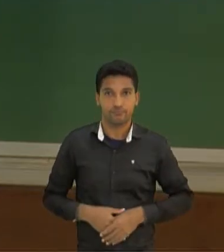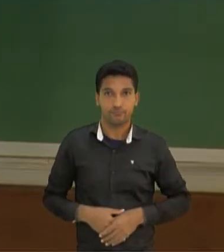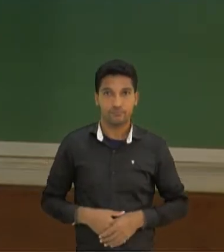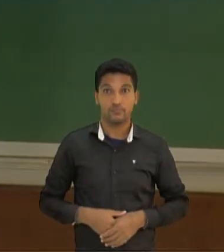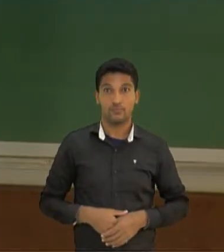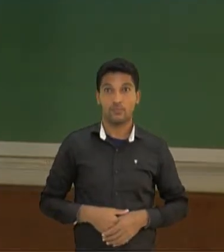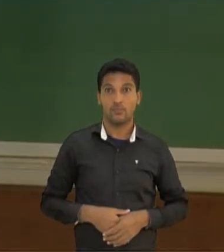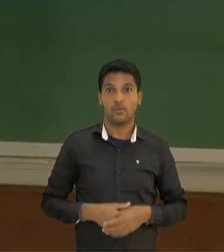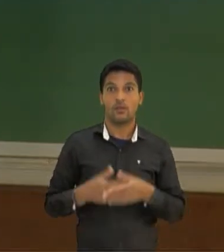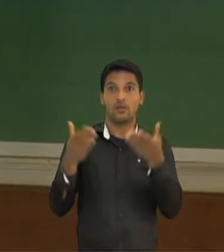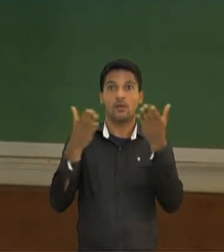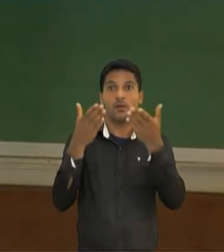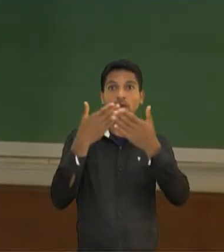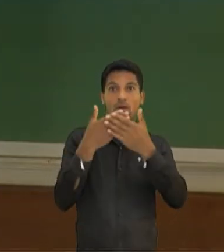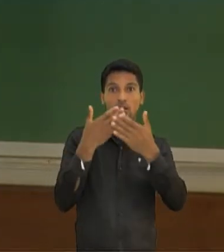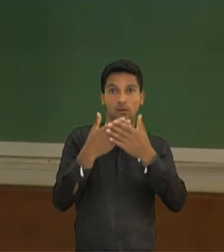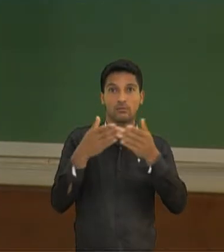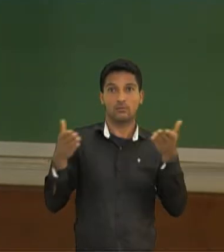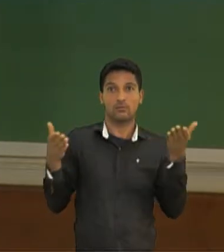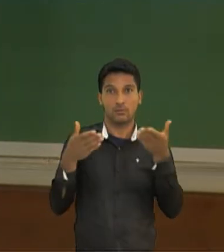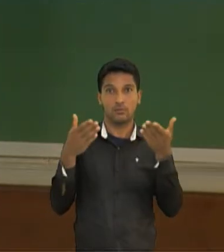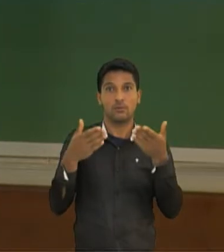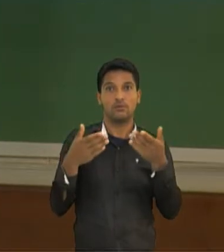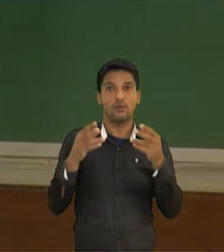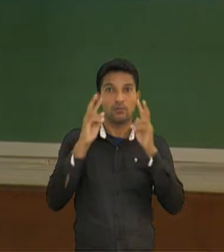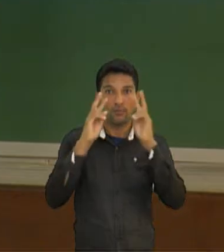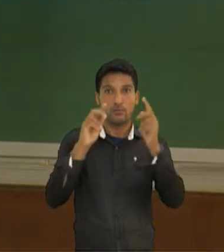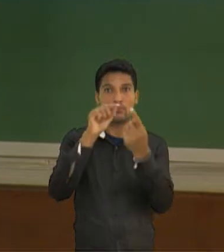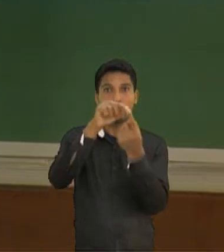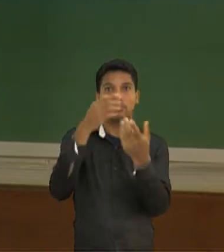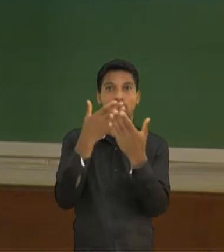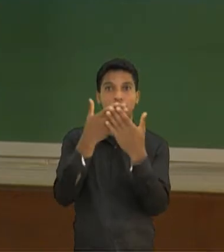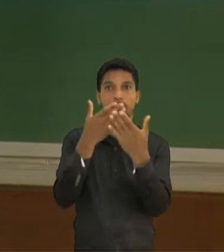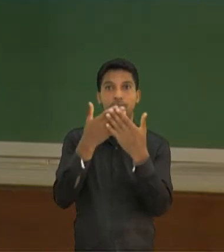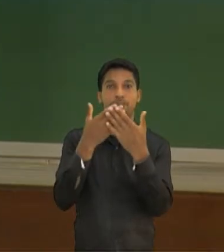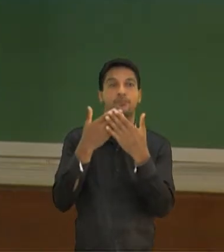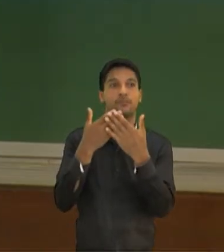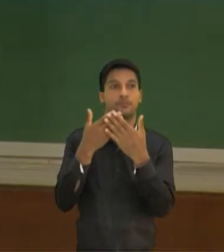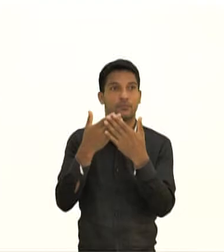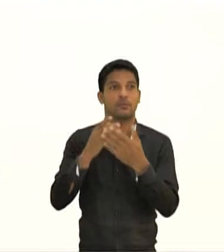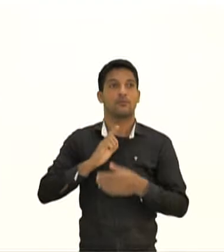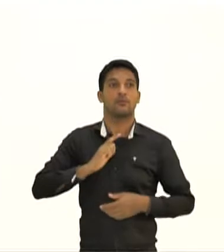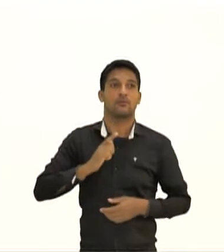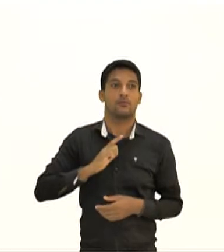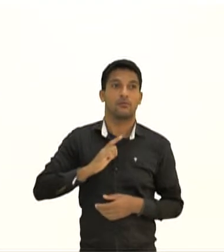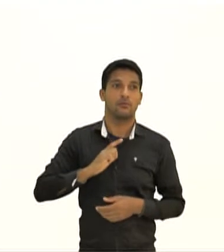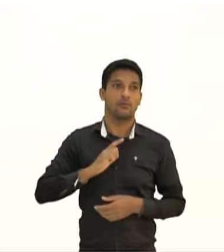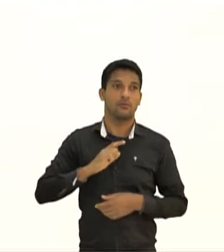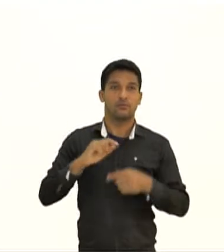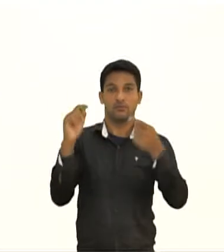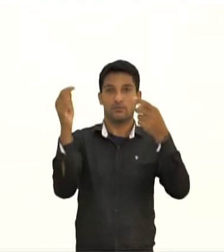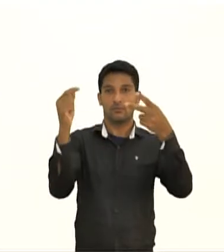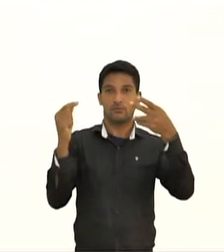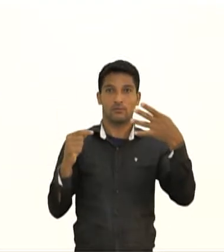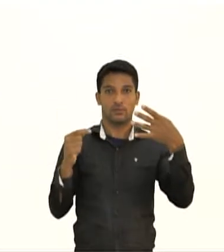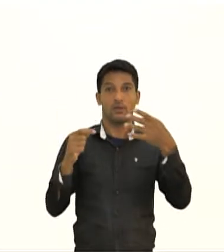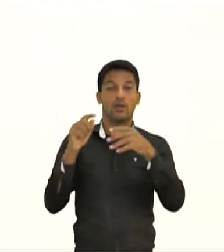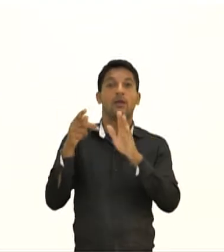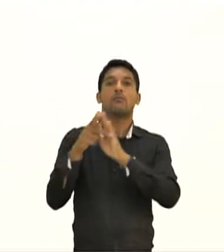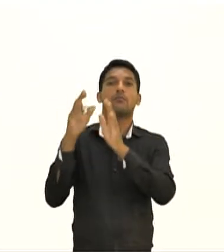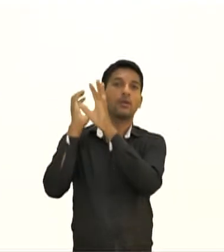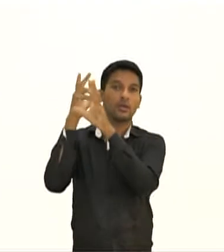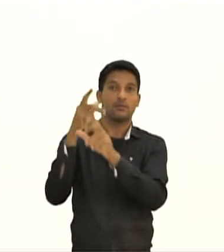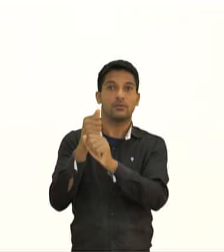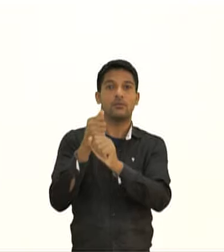começar a nossa aula de hoje, então. Vamos verificar aqui quais são os objetivos, né? Então, consistem ali, ó, nós faremos uma revisão do